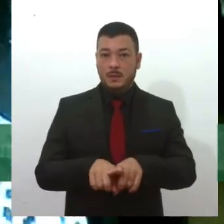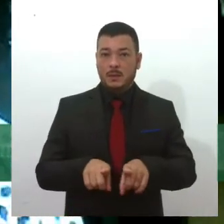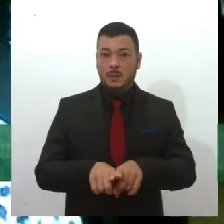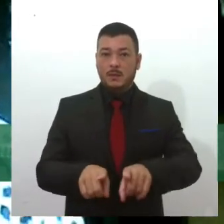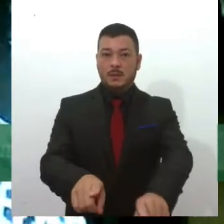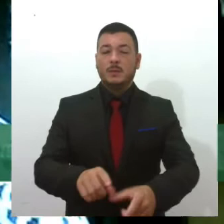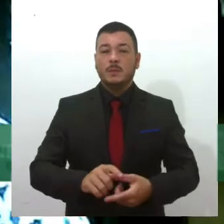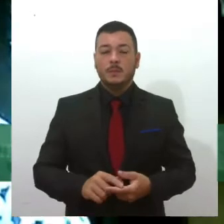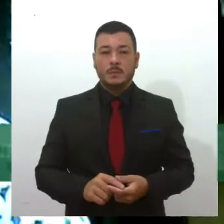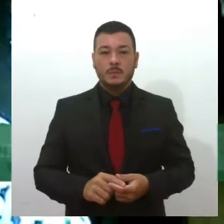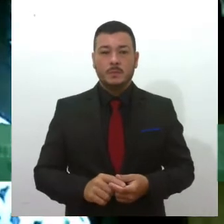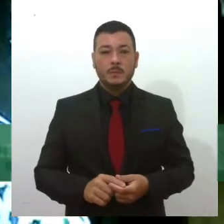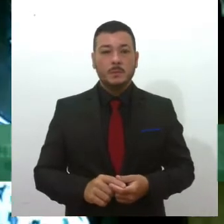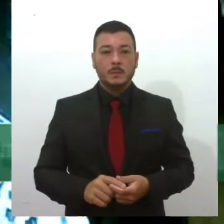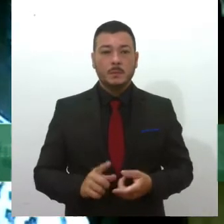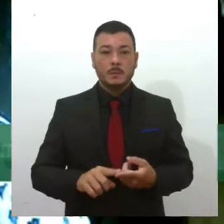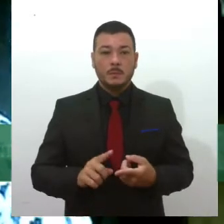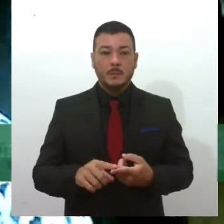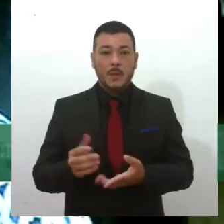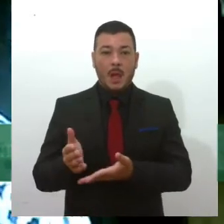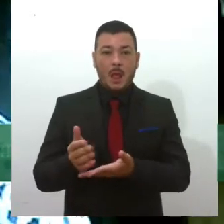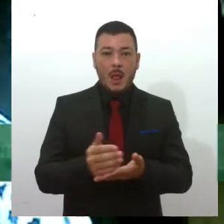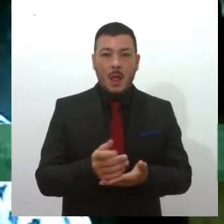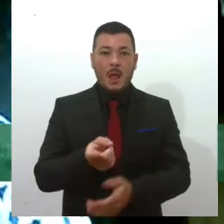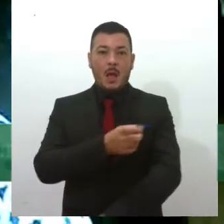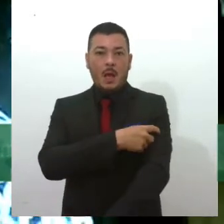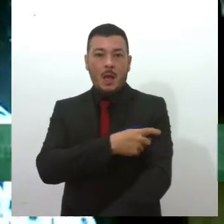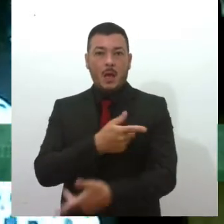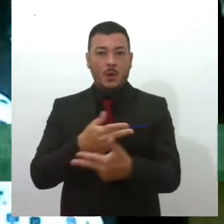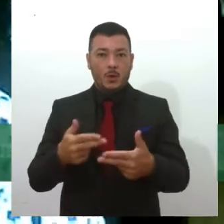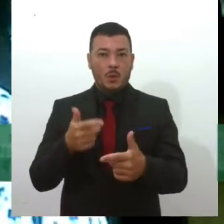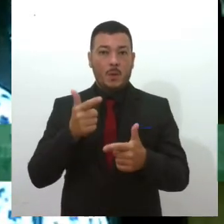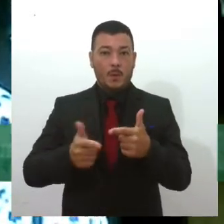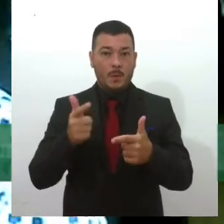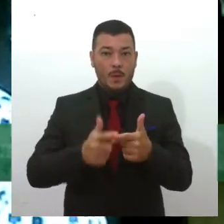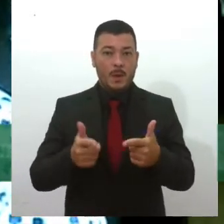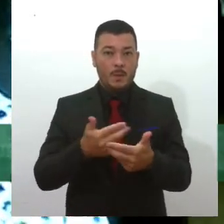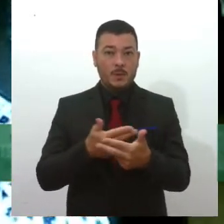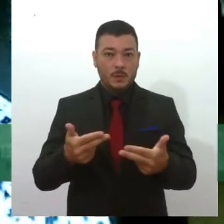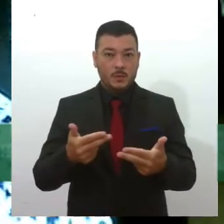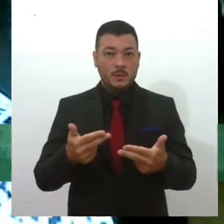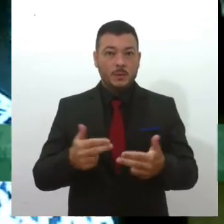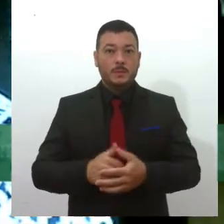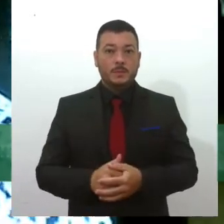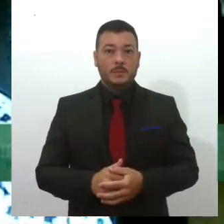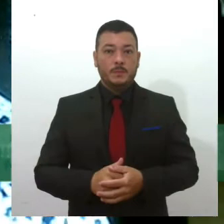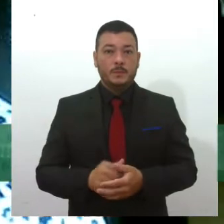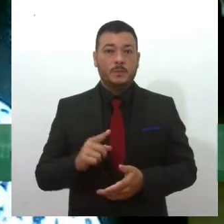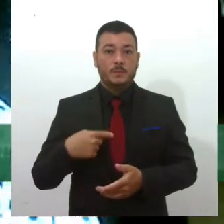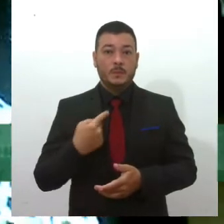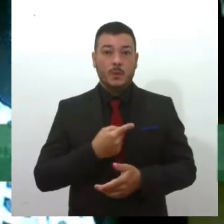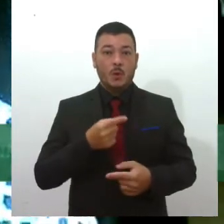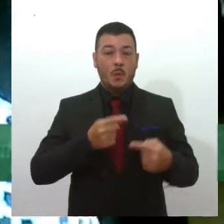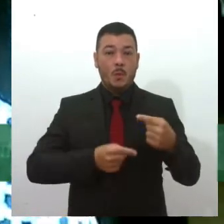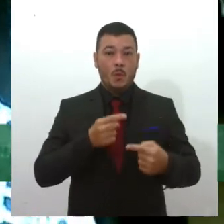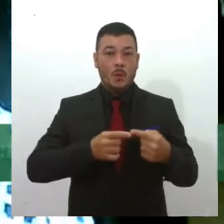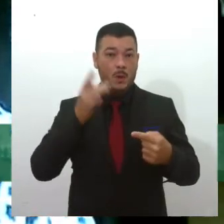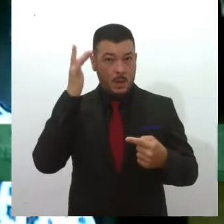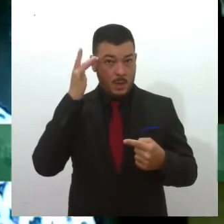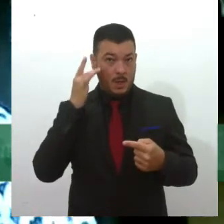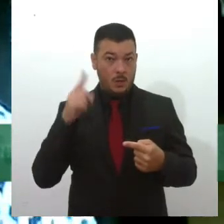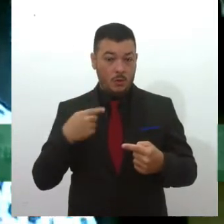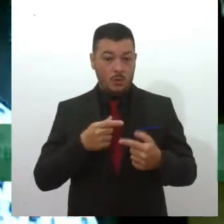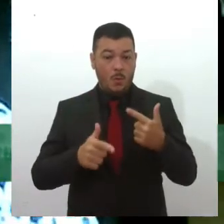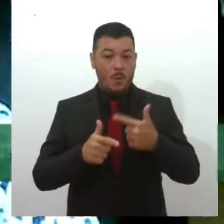escândalo na aquisição de vacinas, tudo isso que está acontecendo, e os nossos políticos acham que o nosso